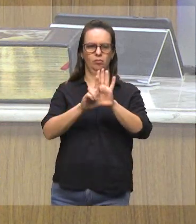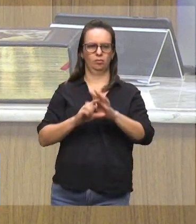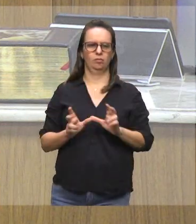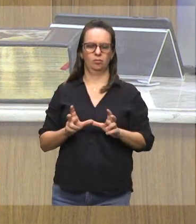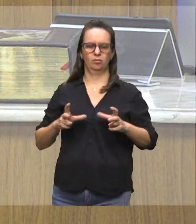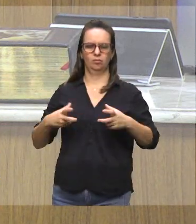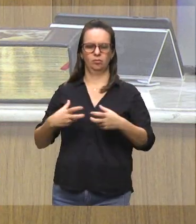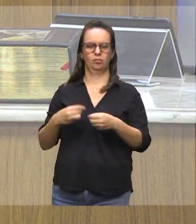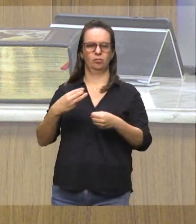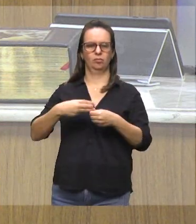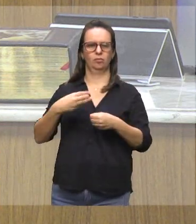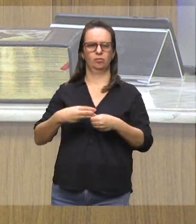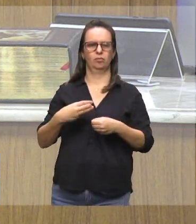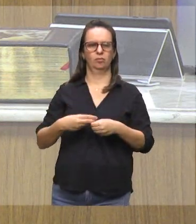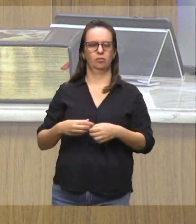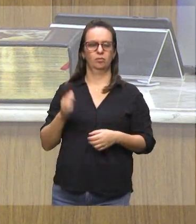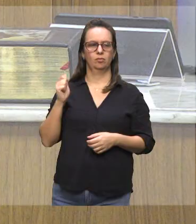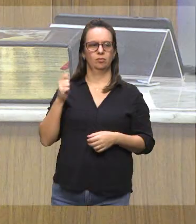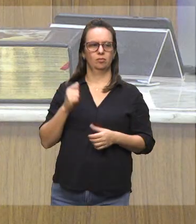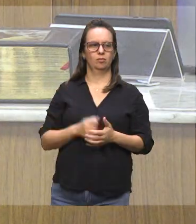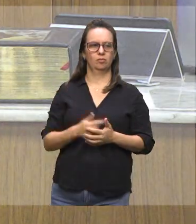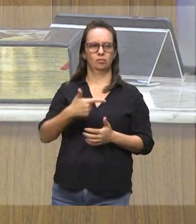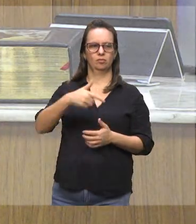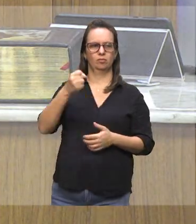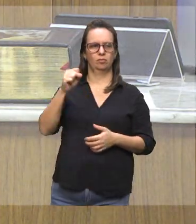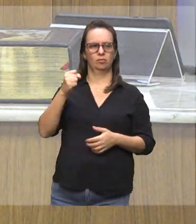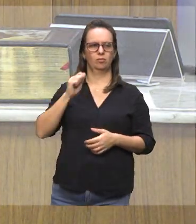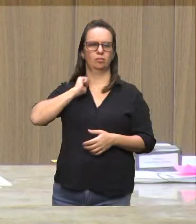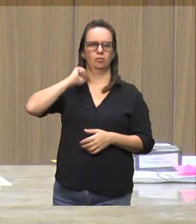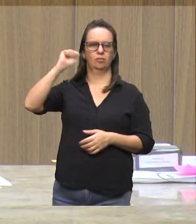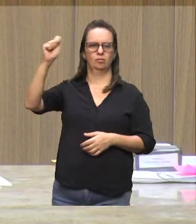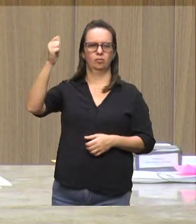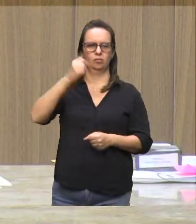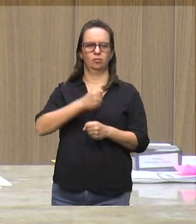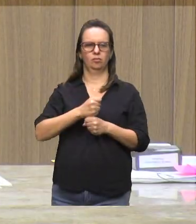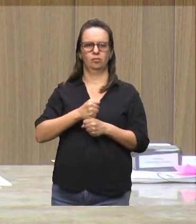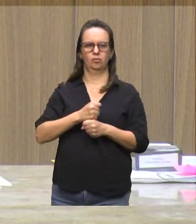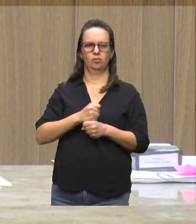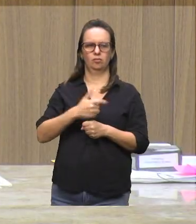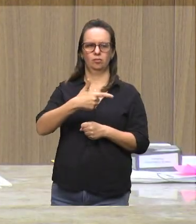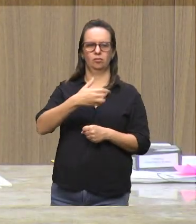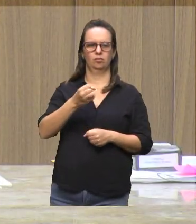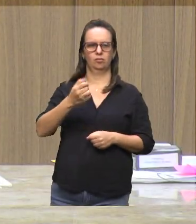Assis, 28 de abril de 2023. Lido, presidente.